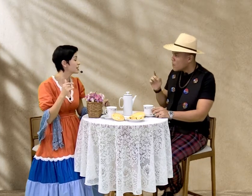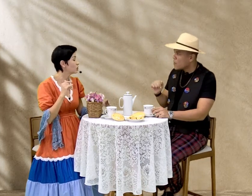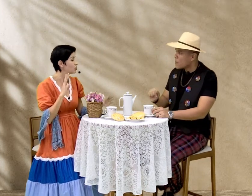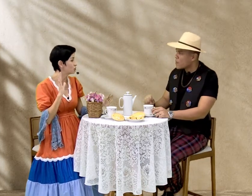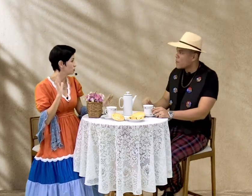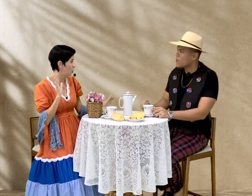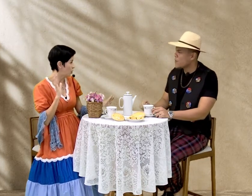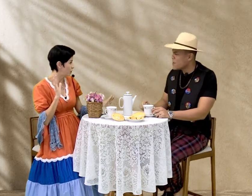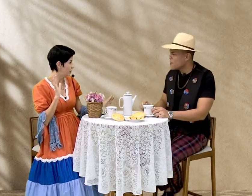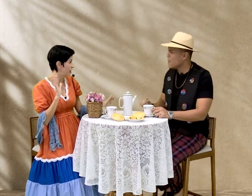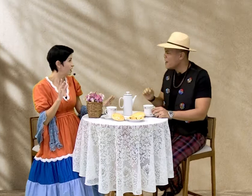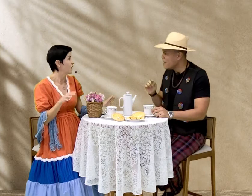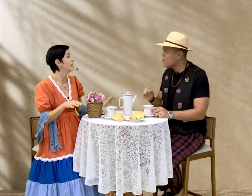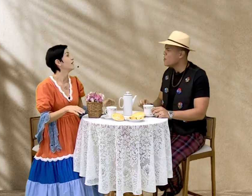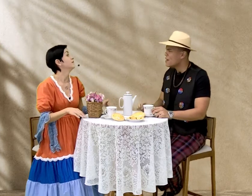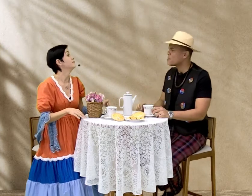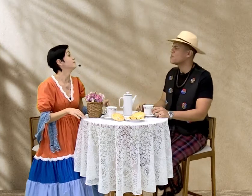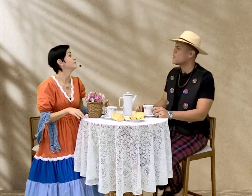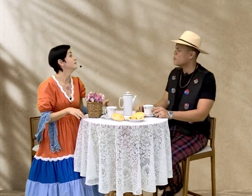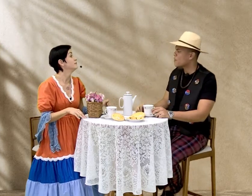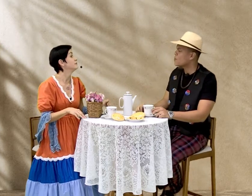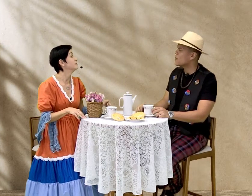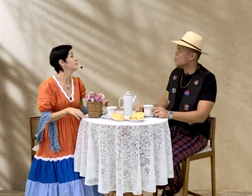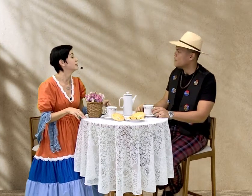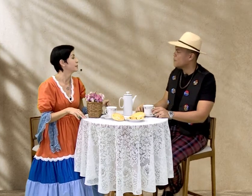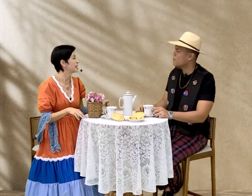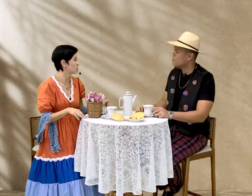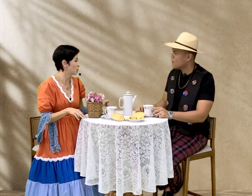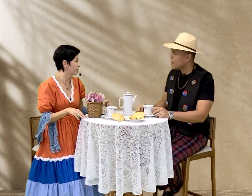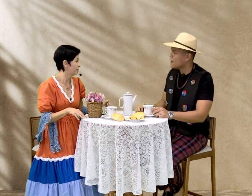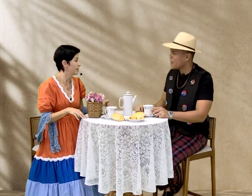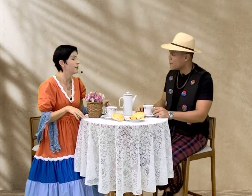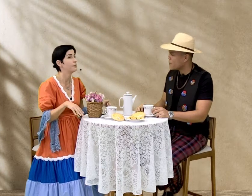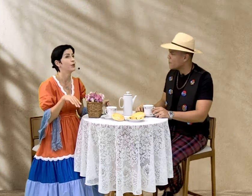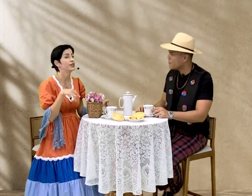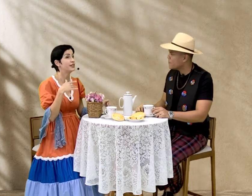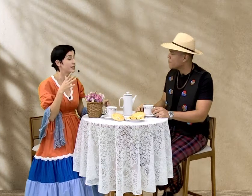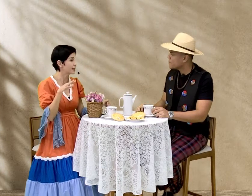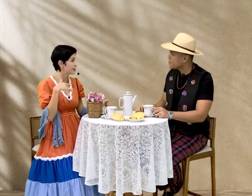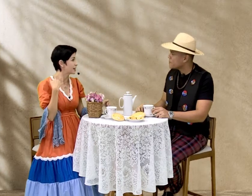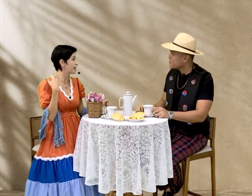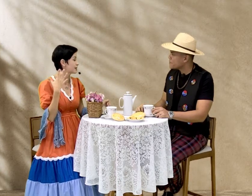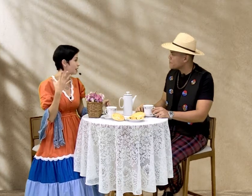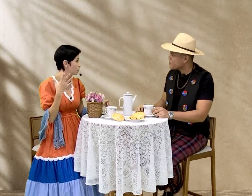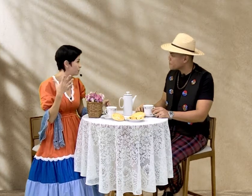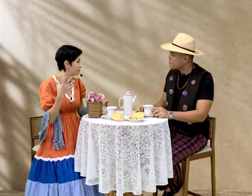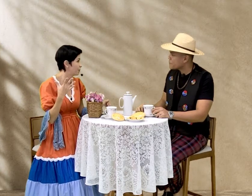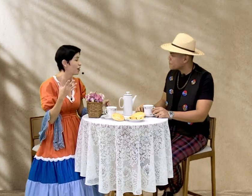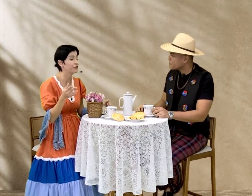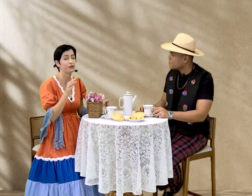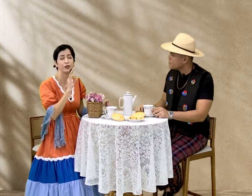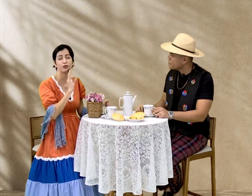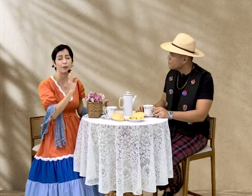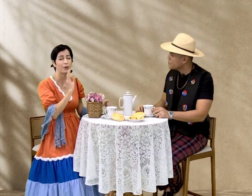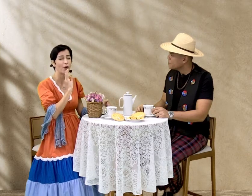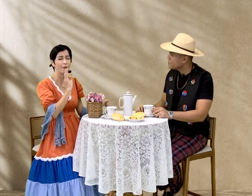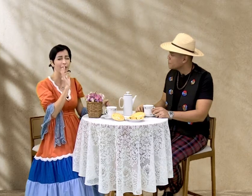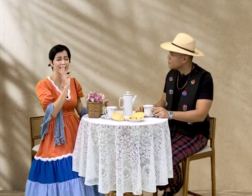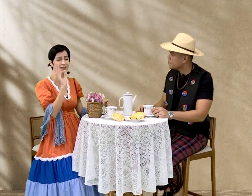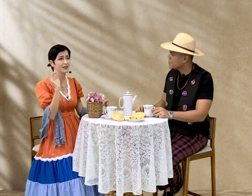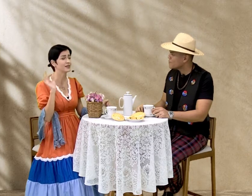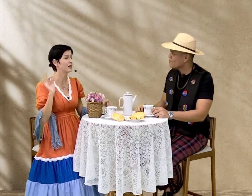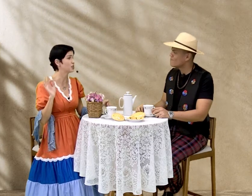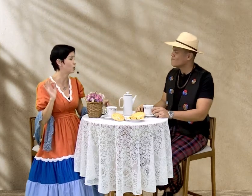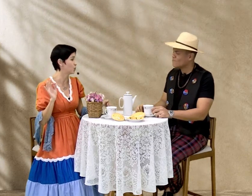Um casal muito Eu jovem. até lembro, eu acho, desse pessoal, assim. Lembra dessa história? Lembro. Pois disse que esse casal, ó, viviam na